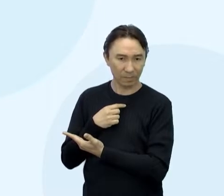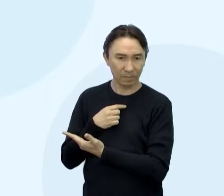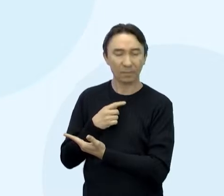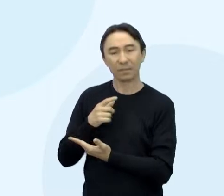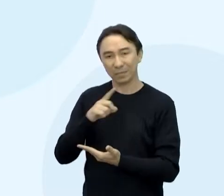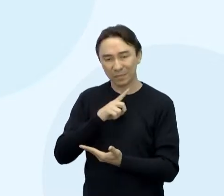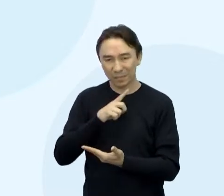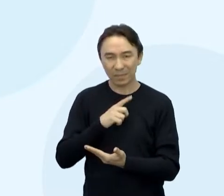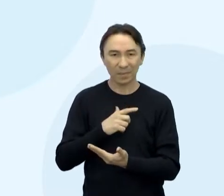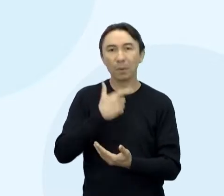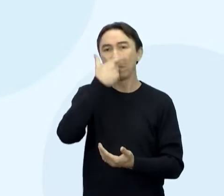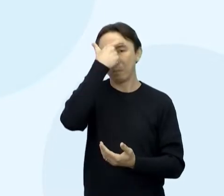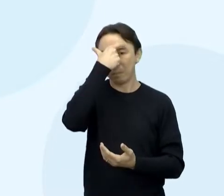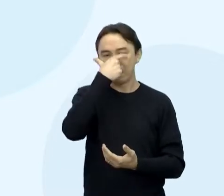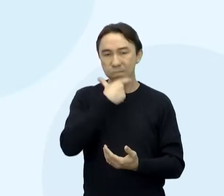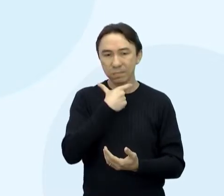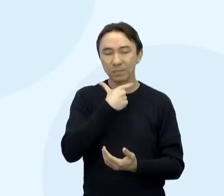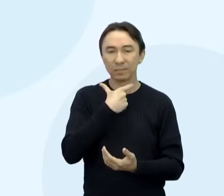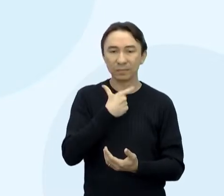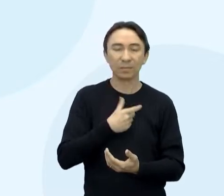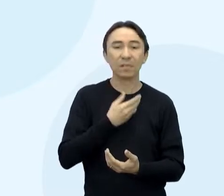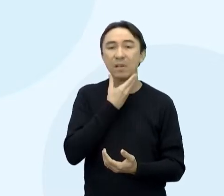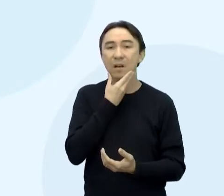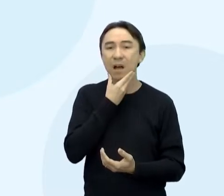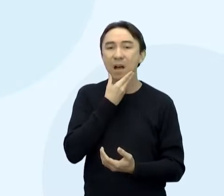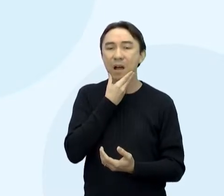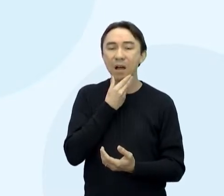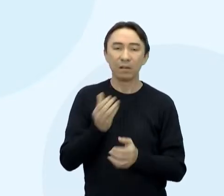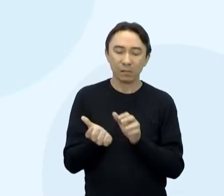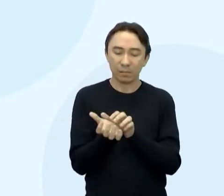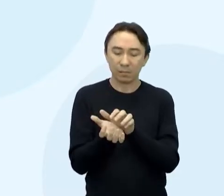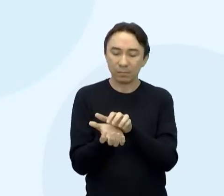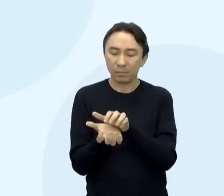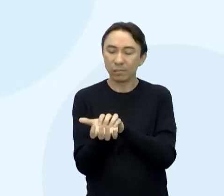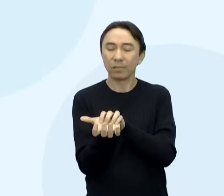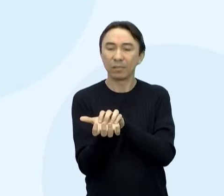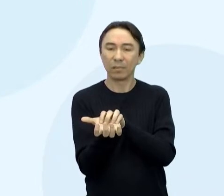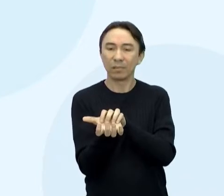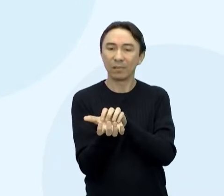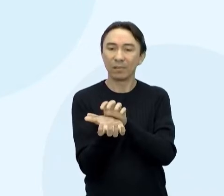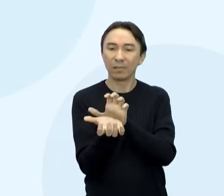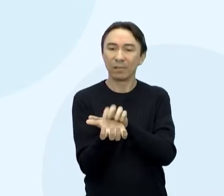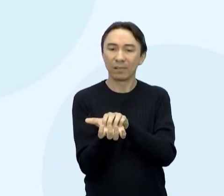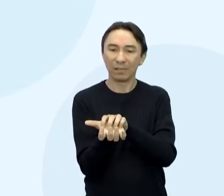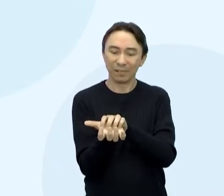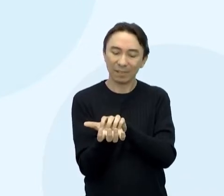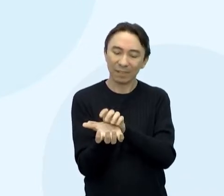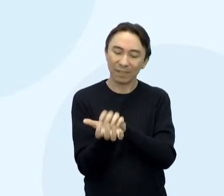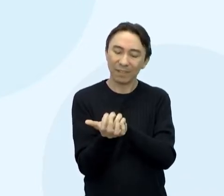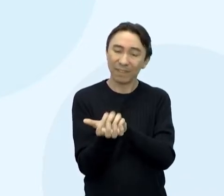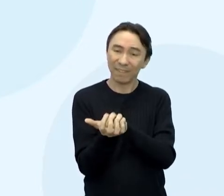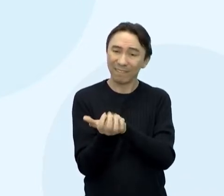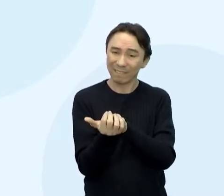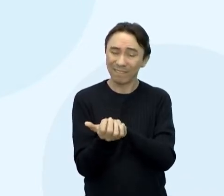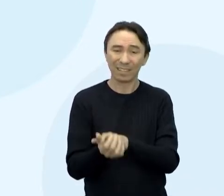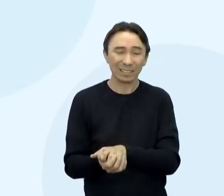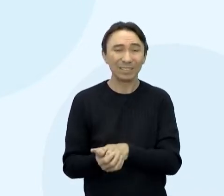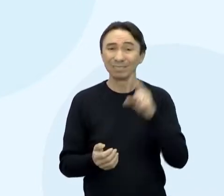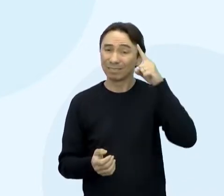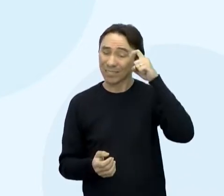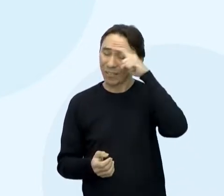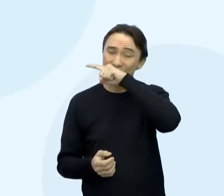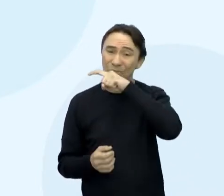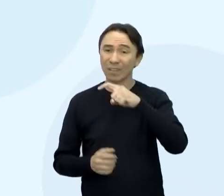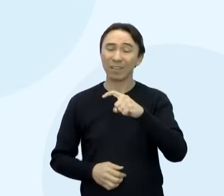delineação do nosso rosto, a parte aqui do queixo ela está pronunciada mais para fora. Isso resulta numa dificuldade